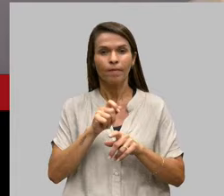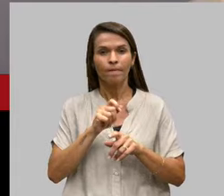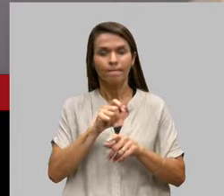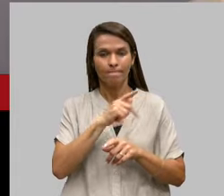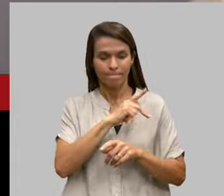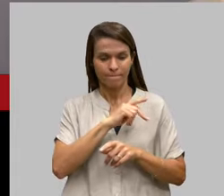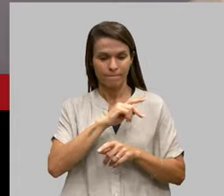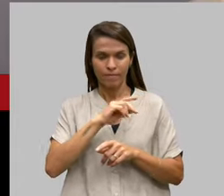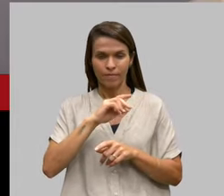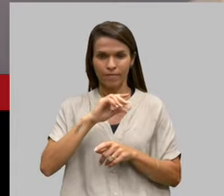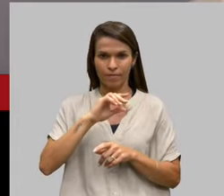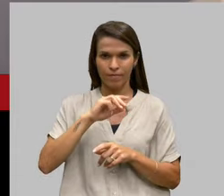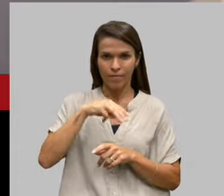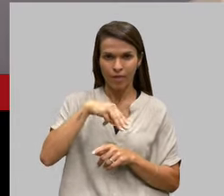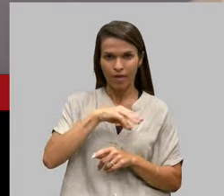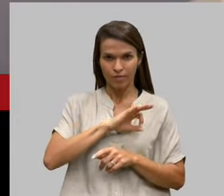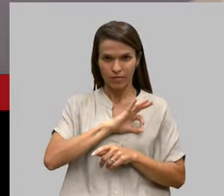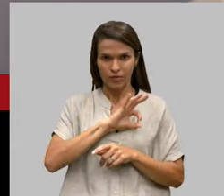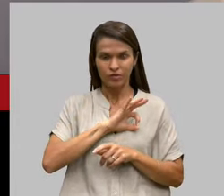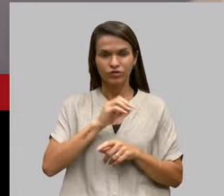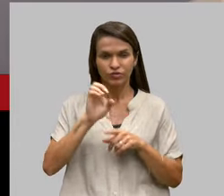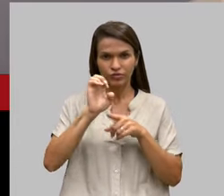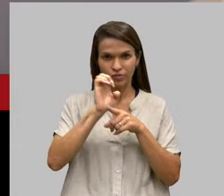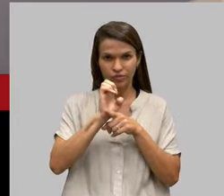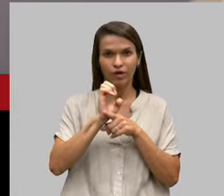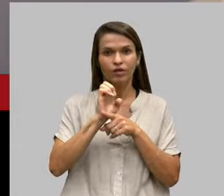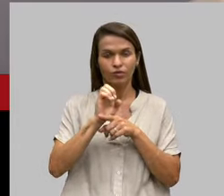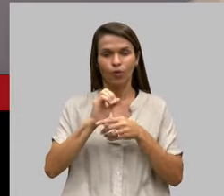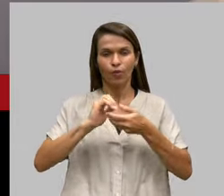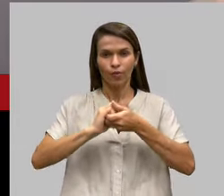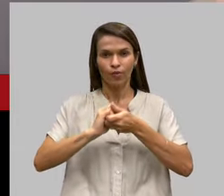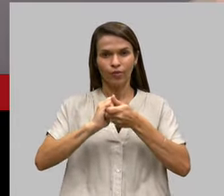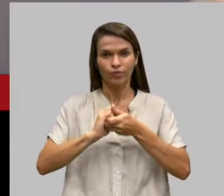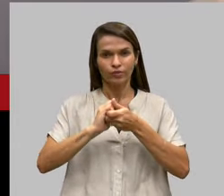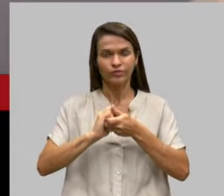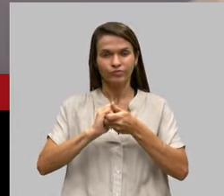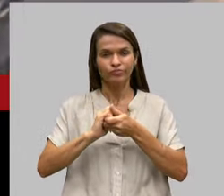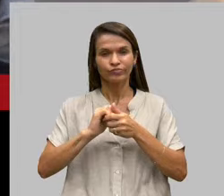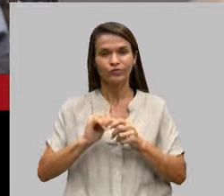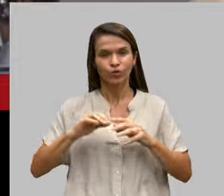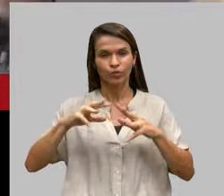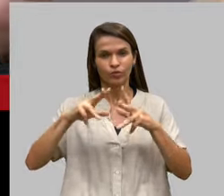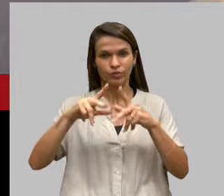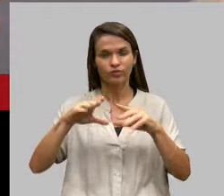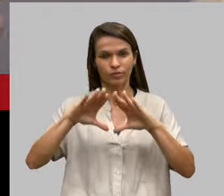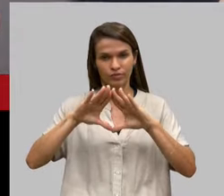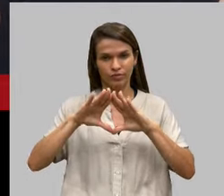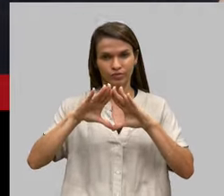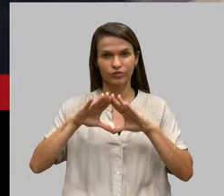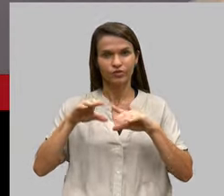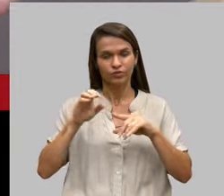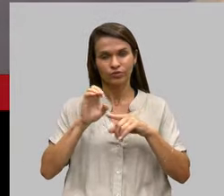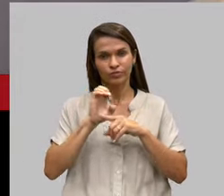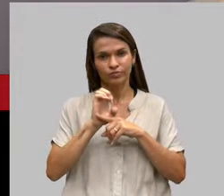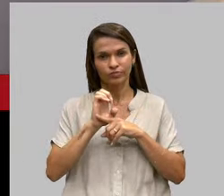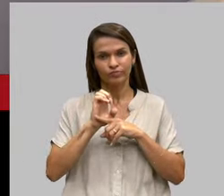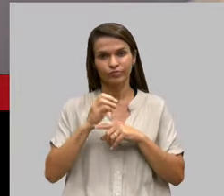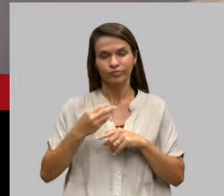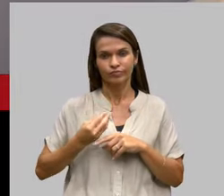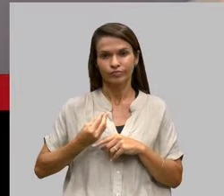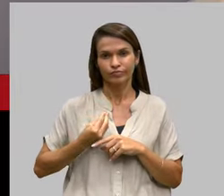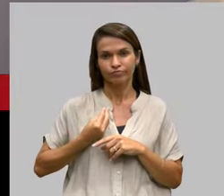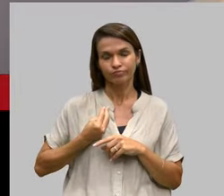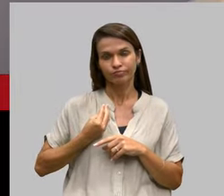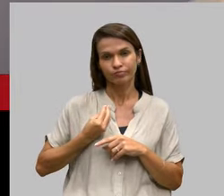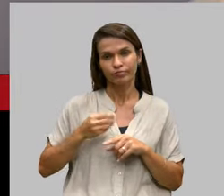cumprimento especial a Carla e a Maria Jú aqui do Tribunal do Estado bom nós estamos estamos aqui que também com Eh estamos